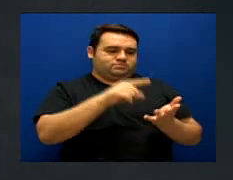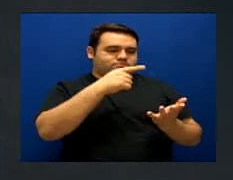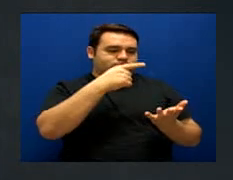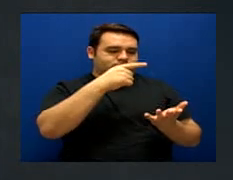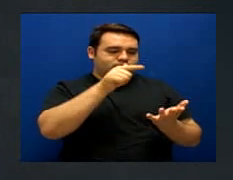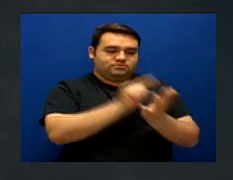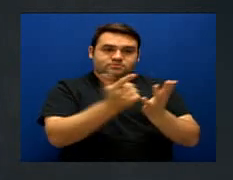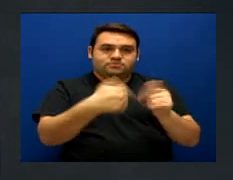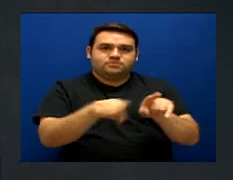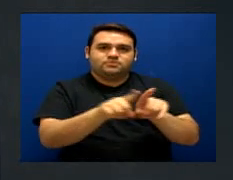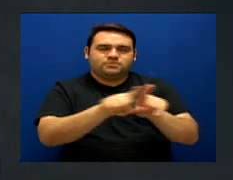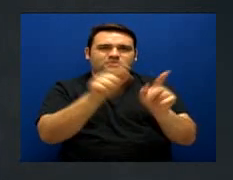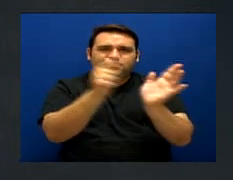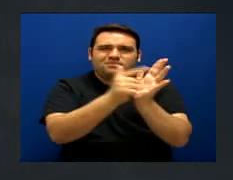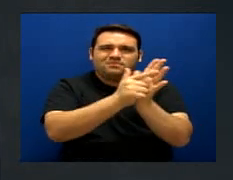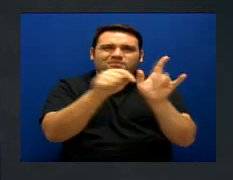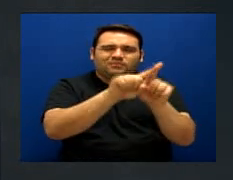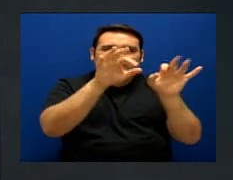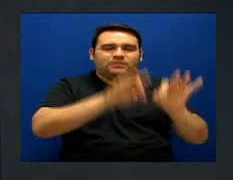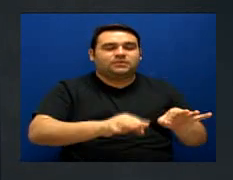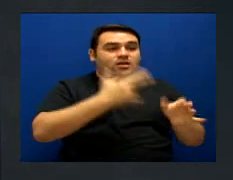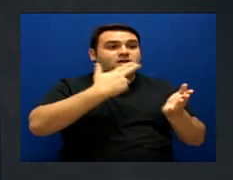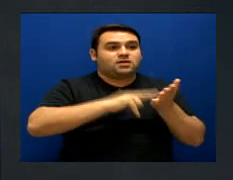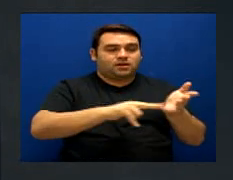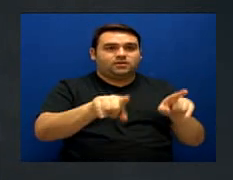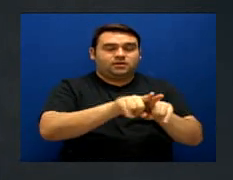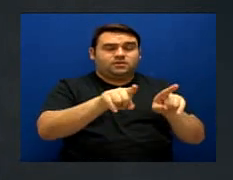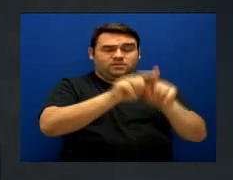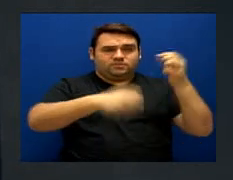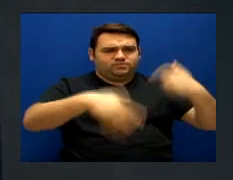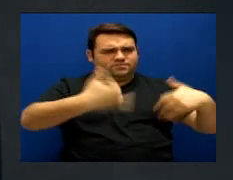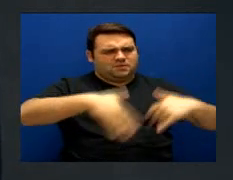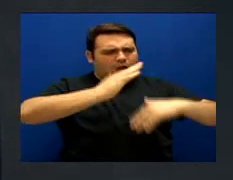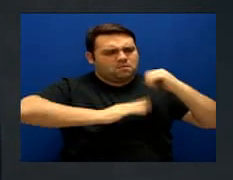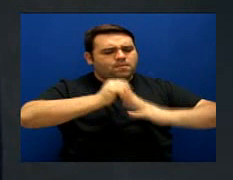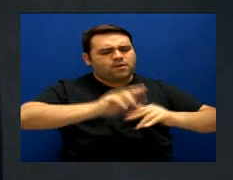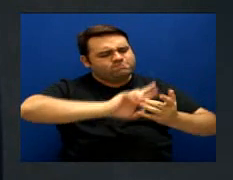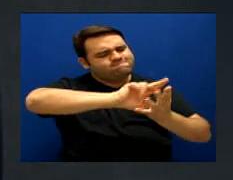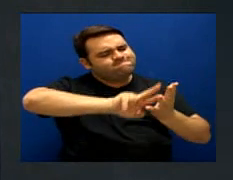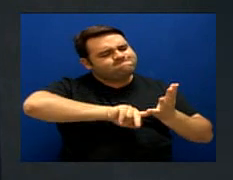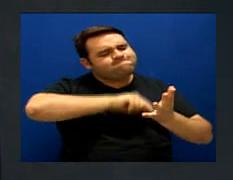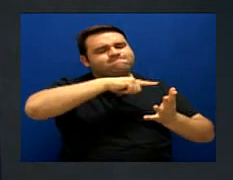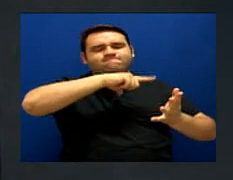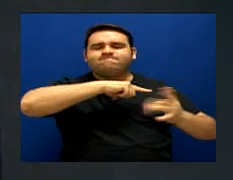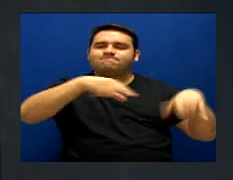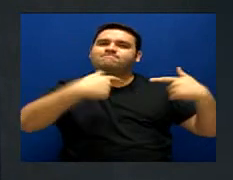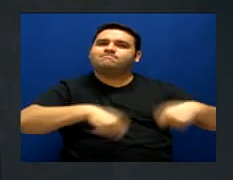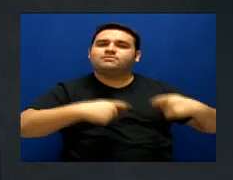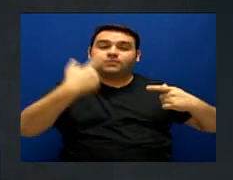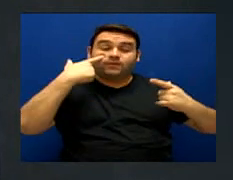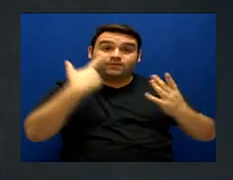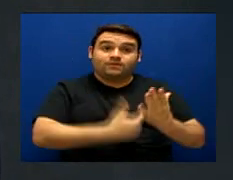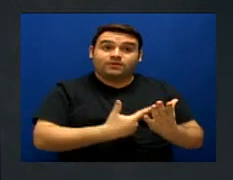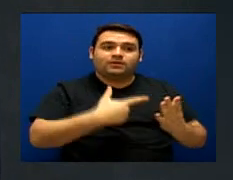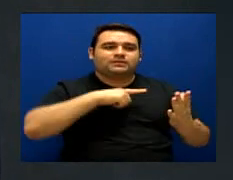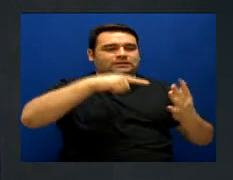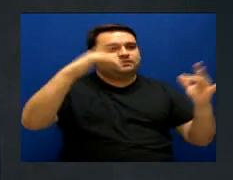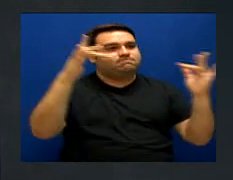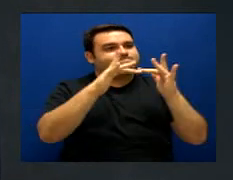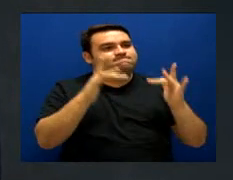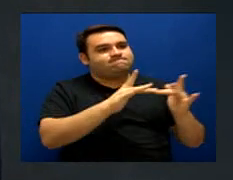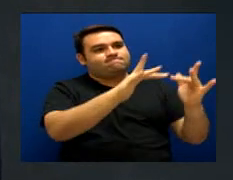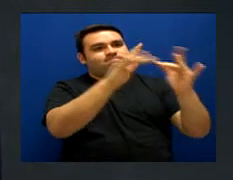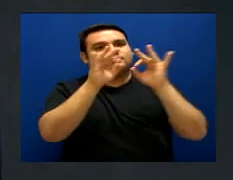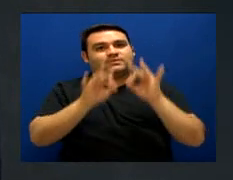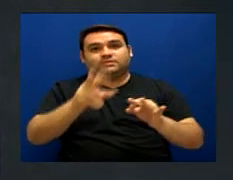um pré-documento, né? Porque eu acredito que a gente vai ter uma carta realmente onde, de ações, onde vai ter que haver a necessidade de uma sintonia muito fina